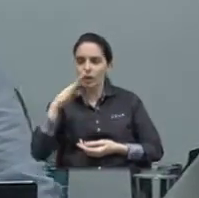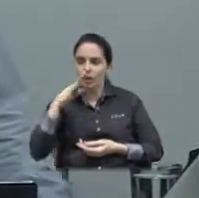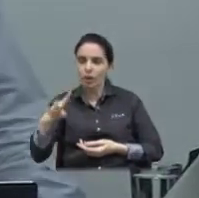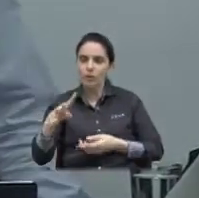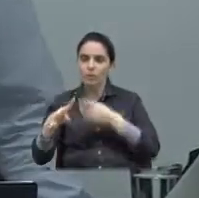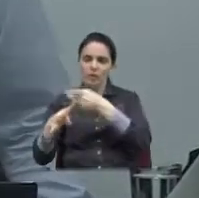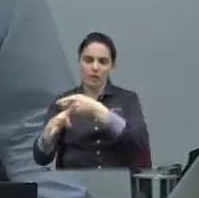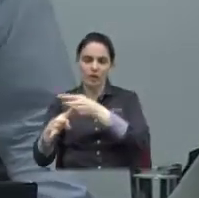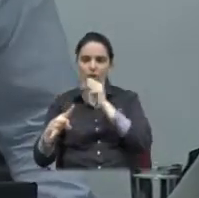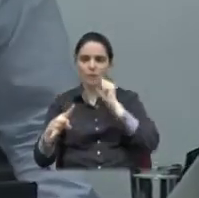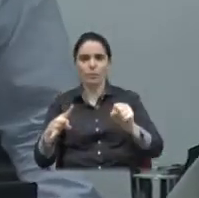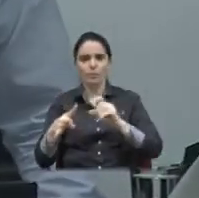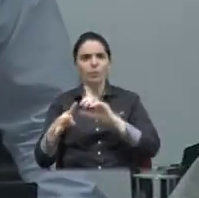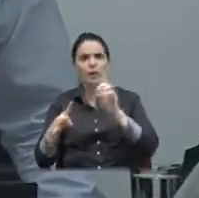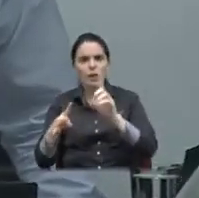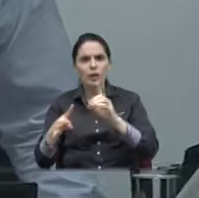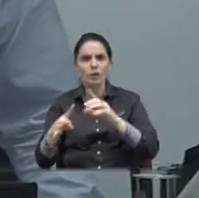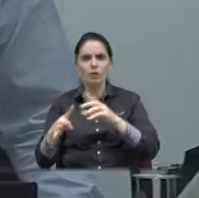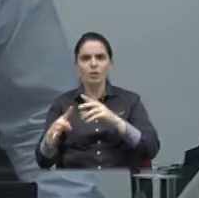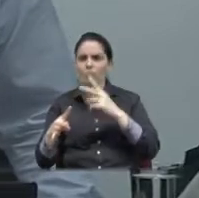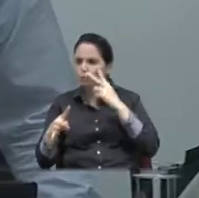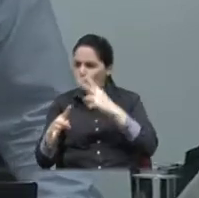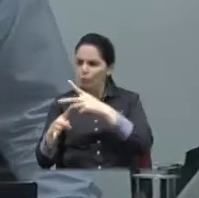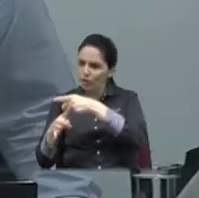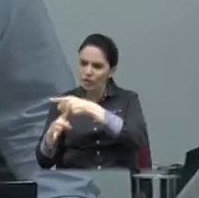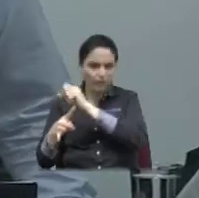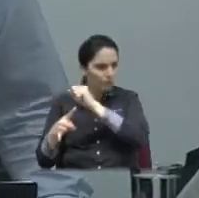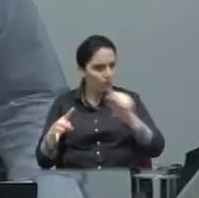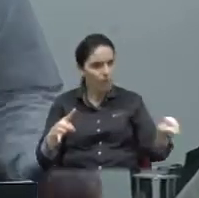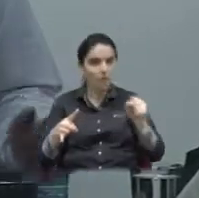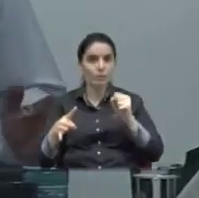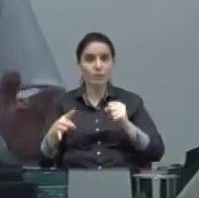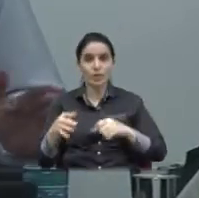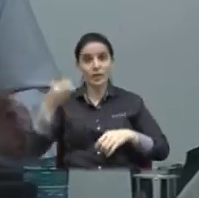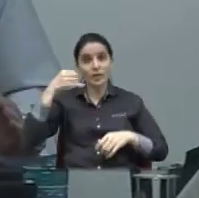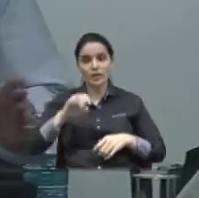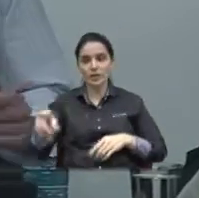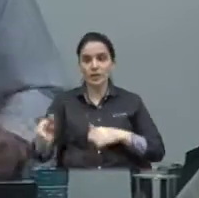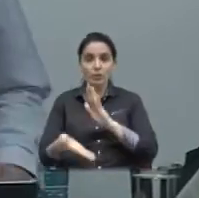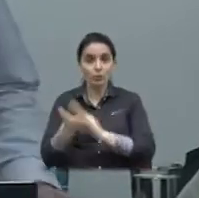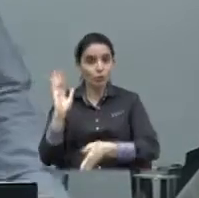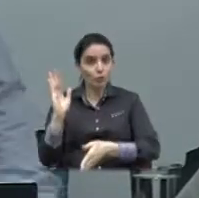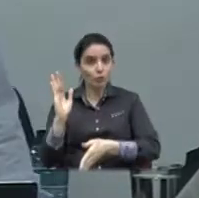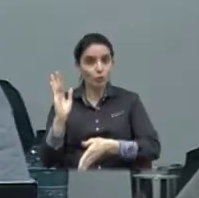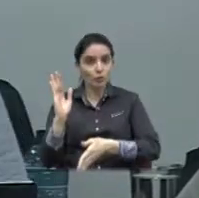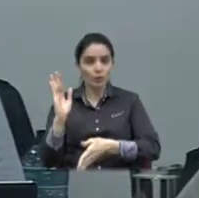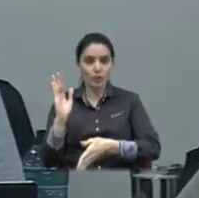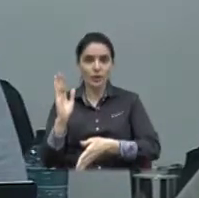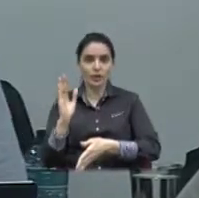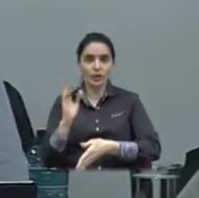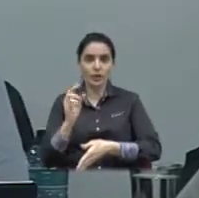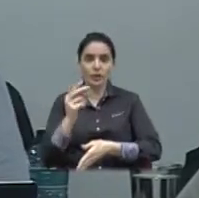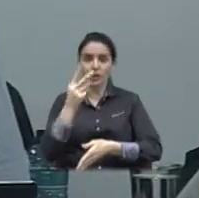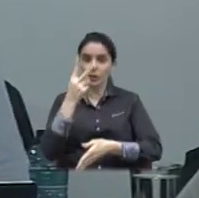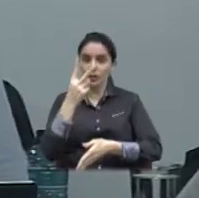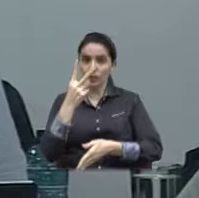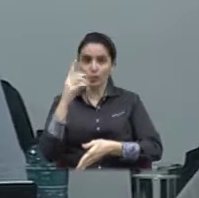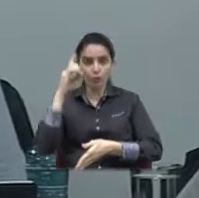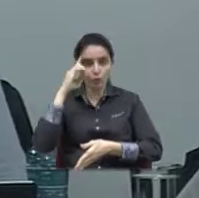ainda. Aí se ainda ele fugir, é isso mesmo, vereadora, 48 horas lá, ele não fica nem preso, eu não consigo